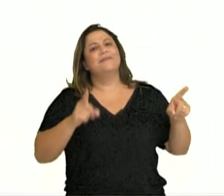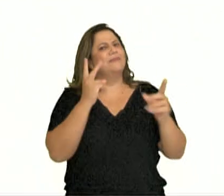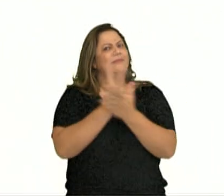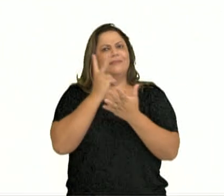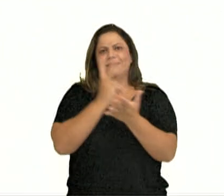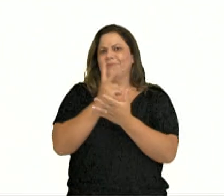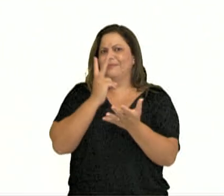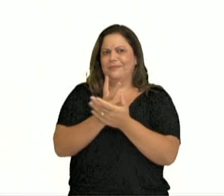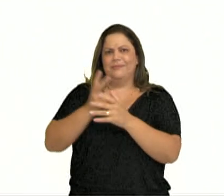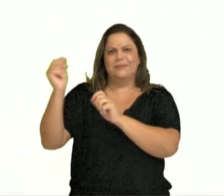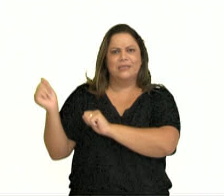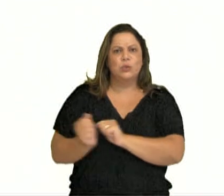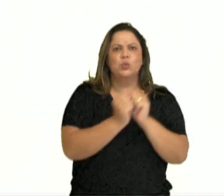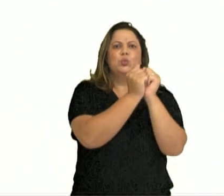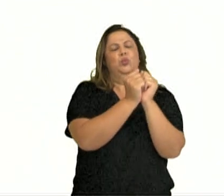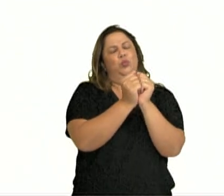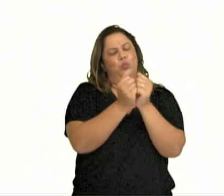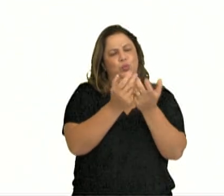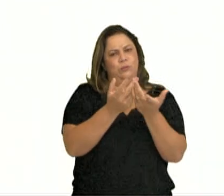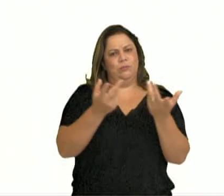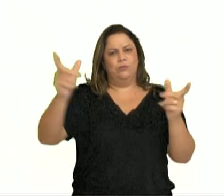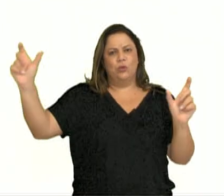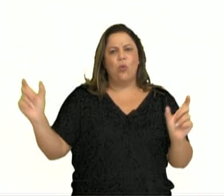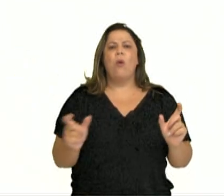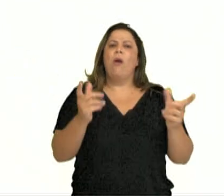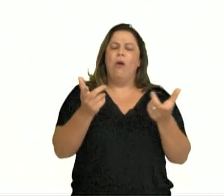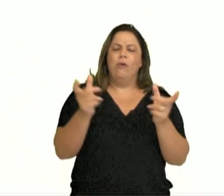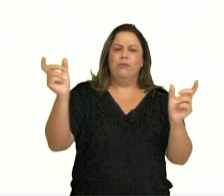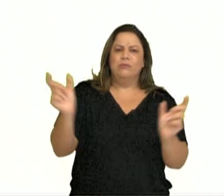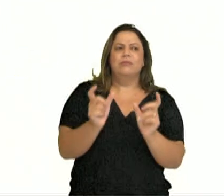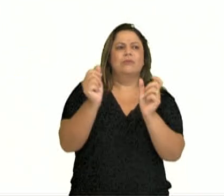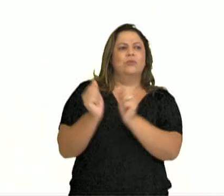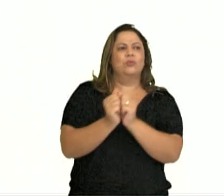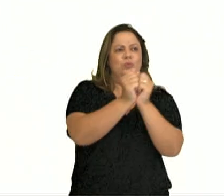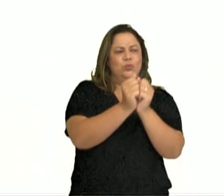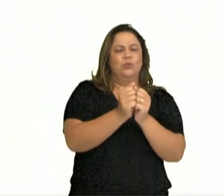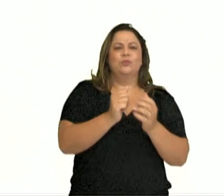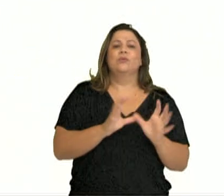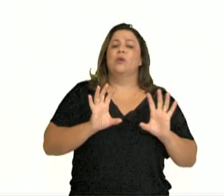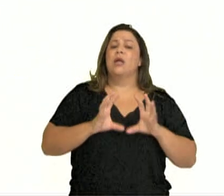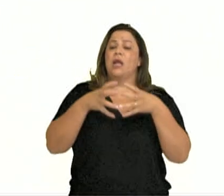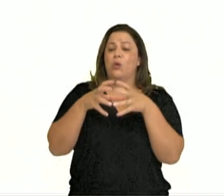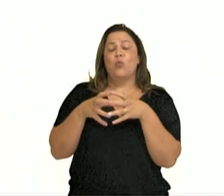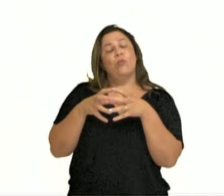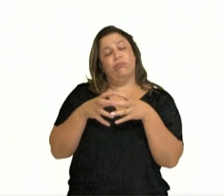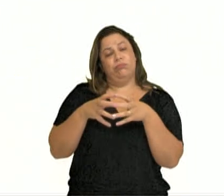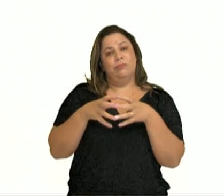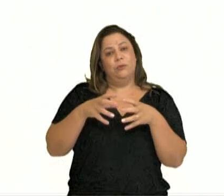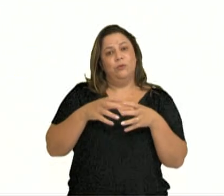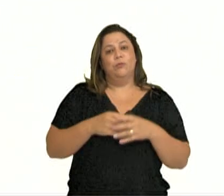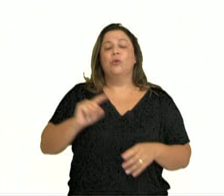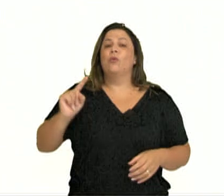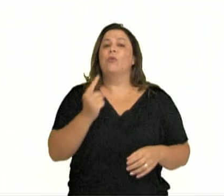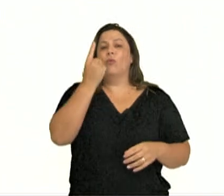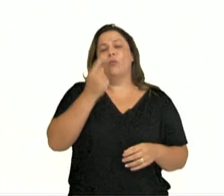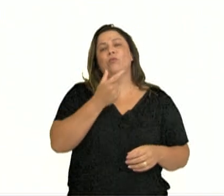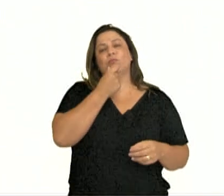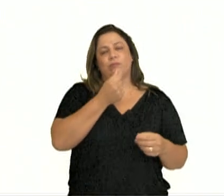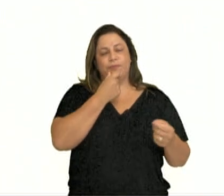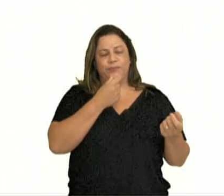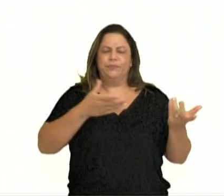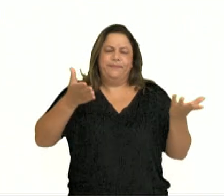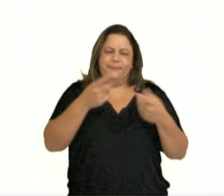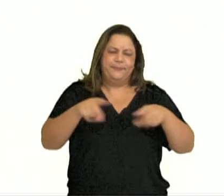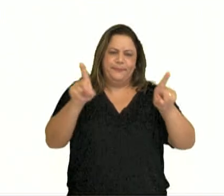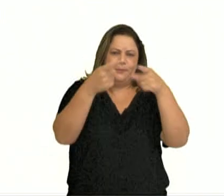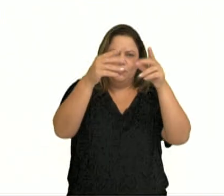executar sua música, pois é um instrumento que trabalha na maior parte das vezes em grupo, tá? O músico, o instrumentista que